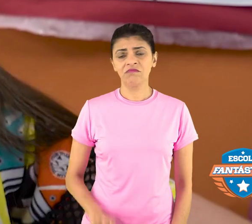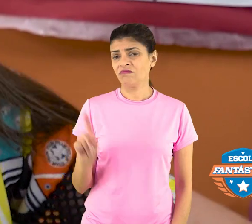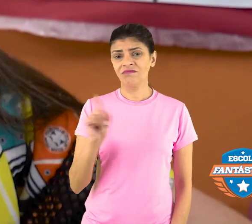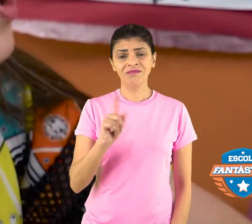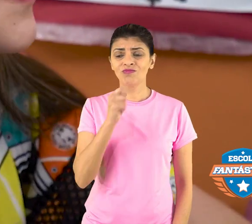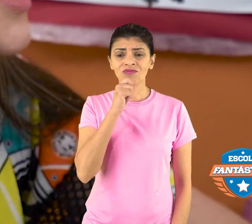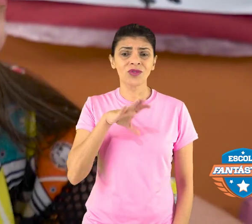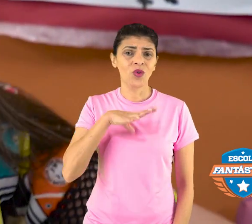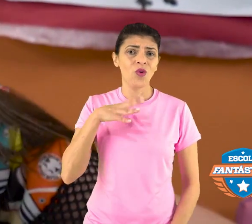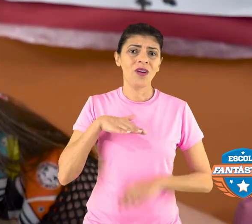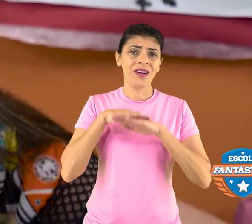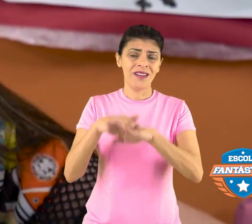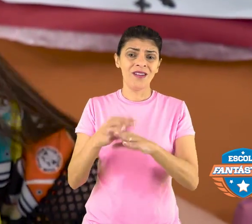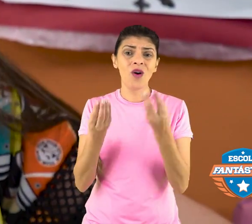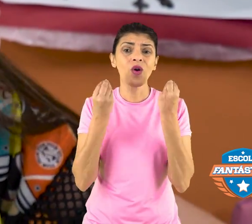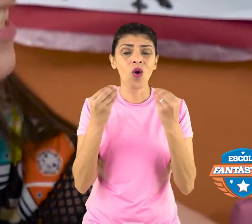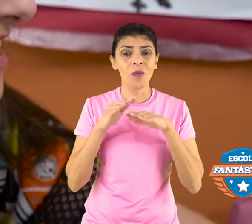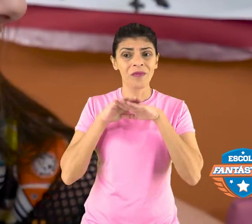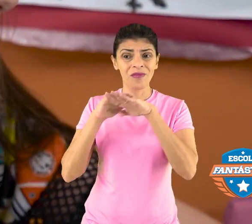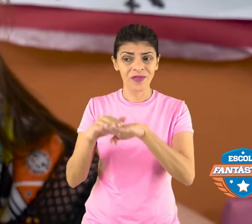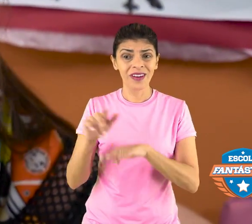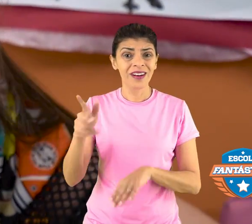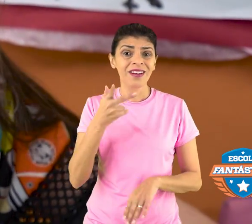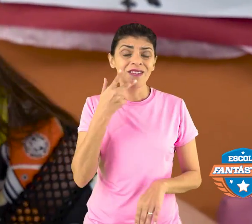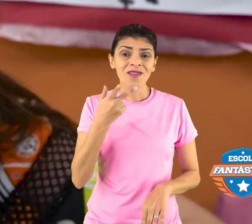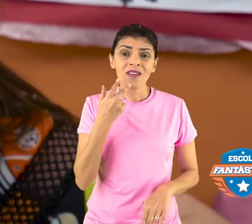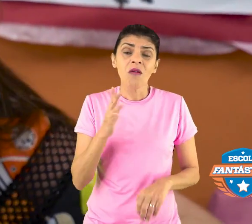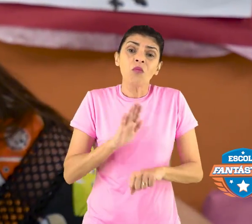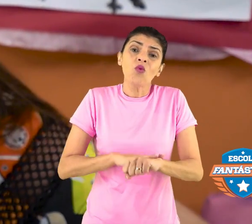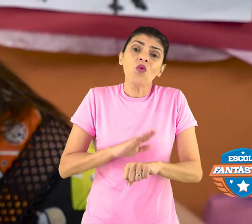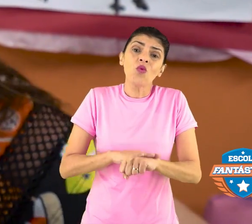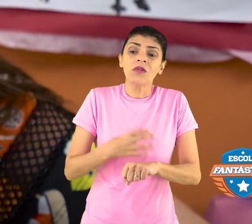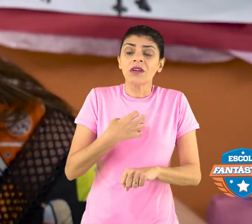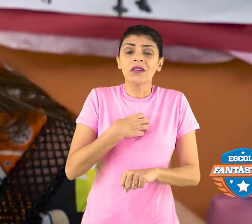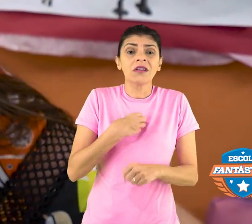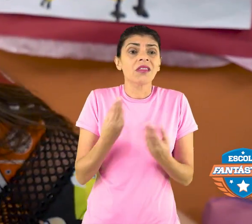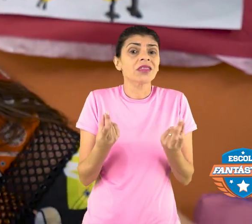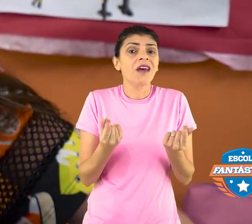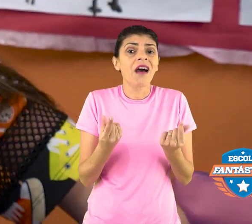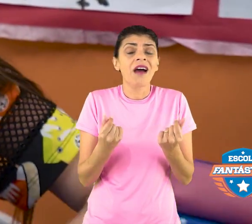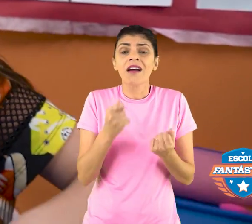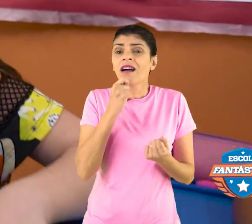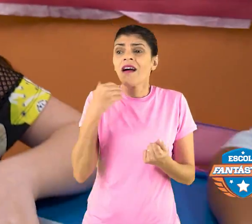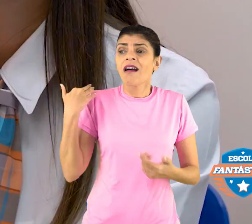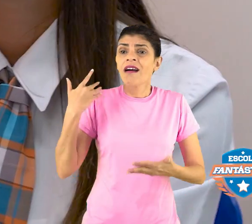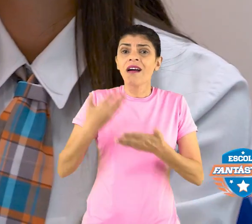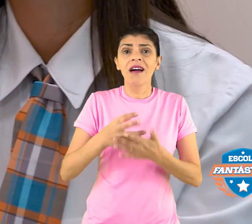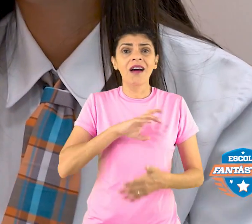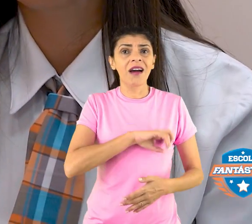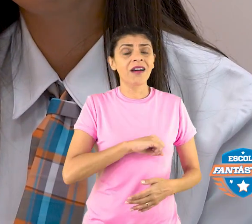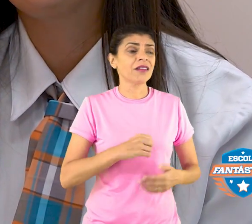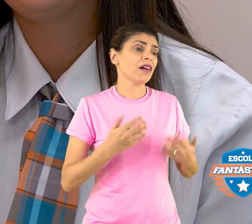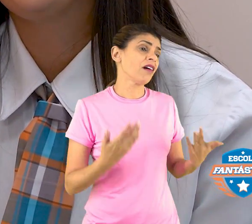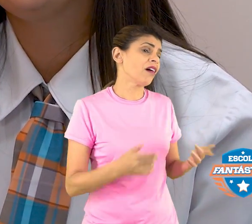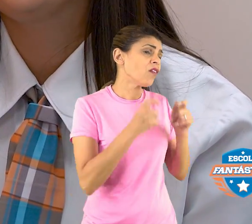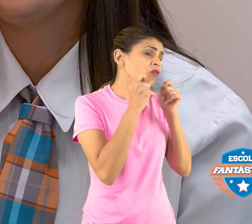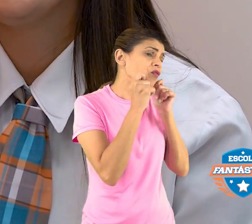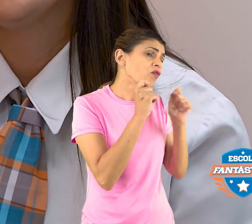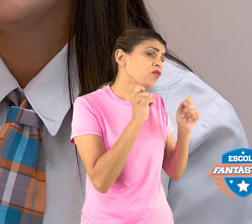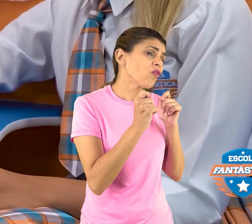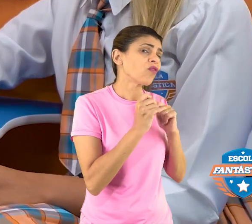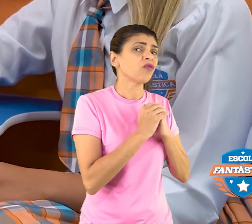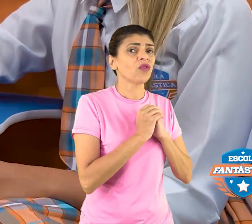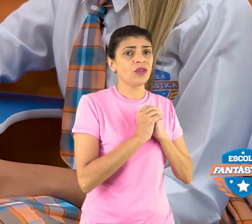Não! Como que eu vou falar? Ele disse que fazia tempo que não se sentia tão amado assim. Ai, que